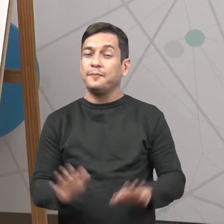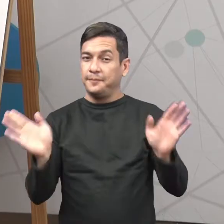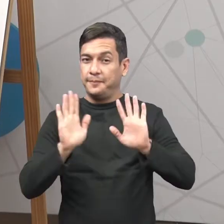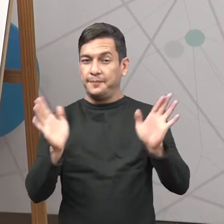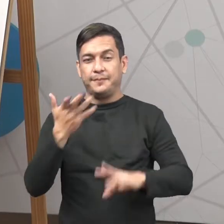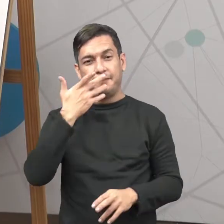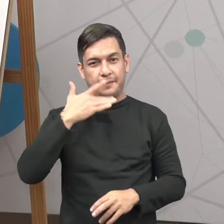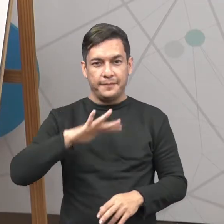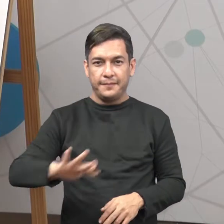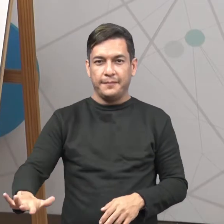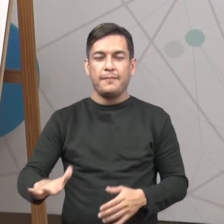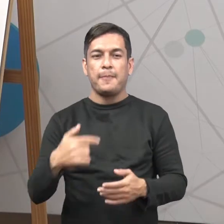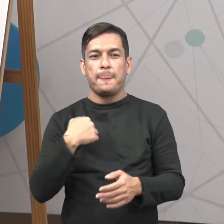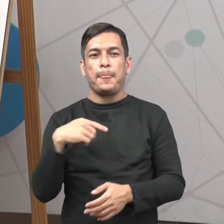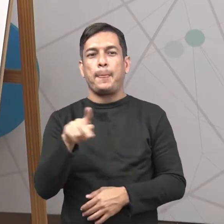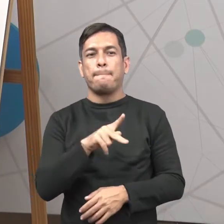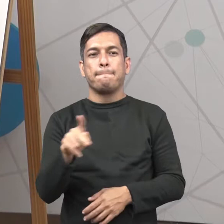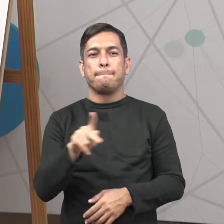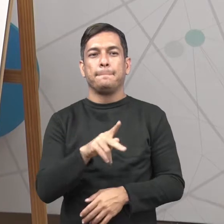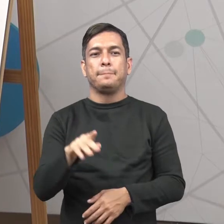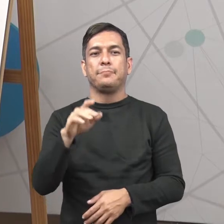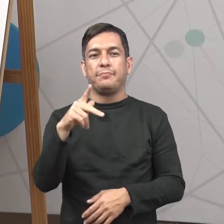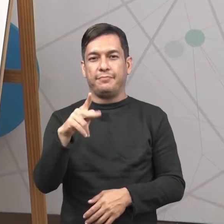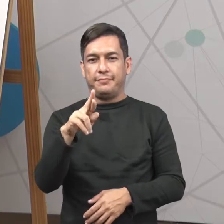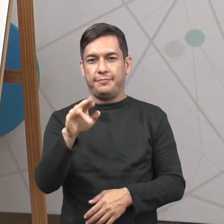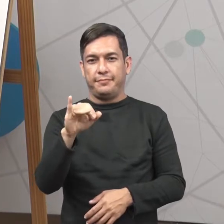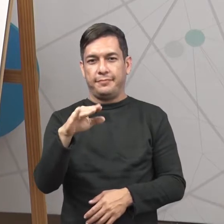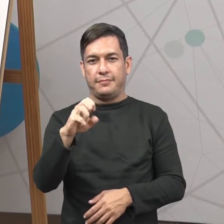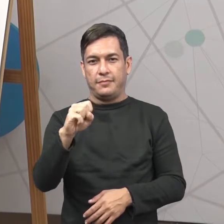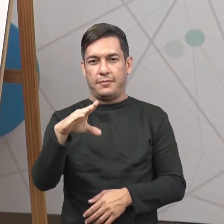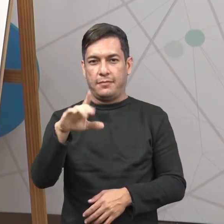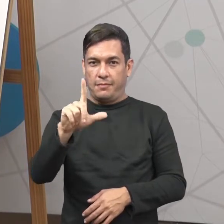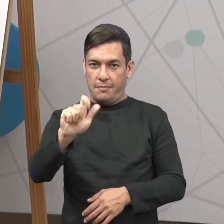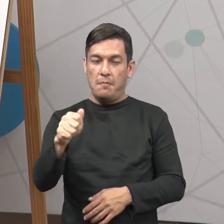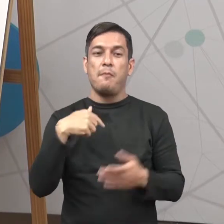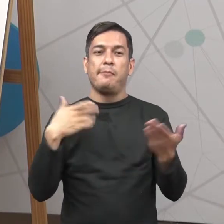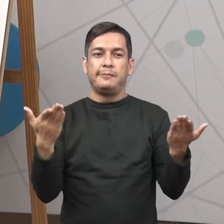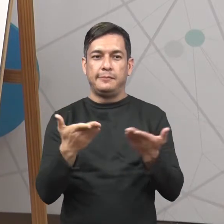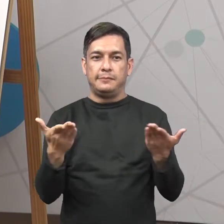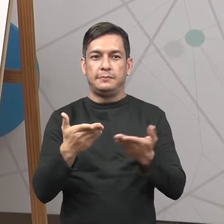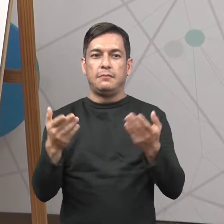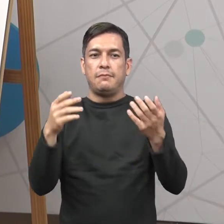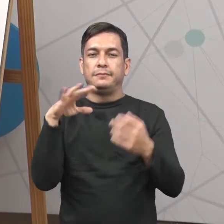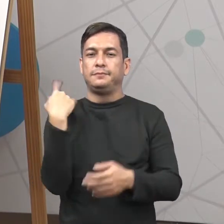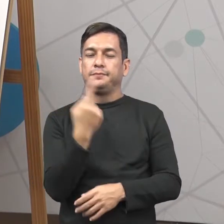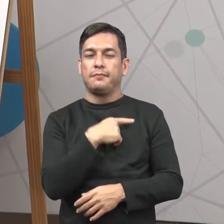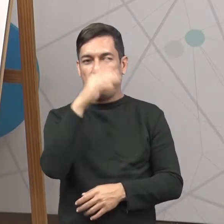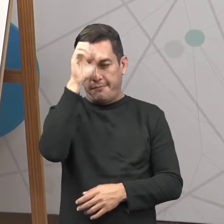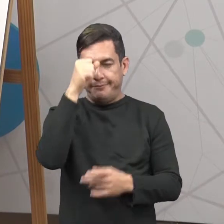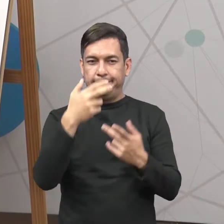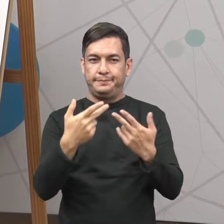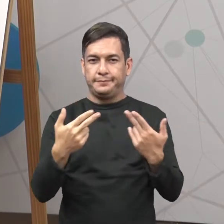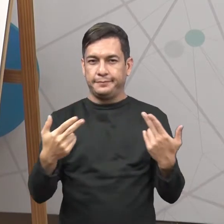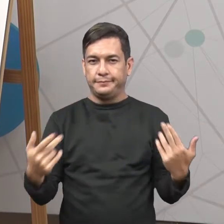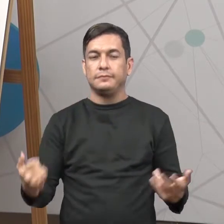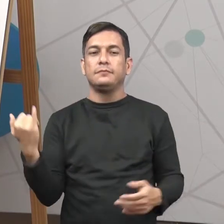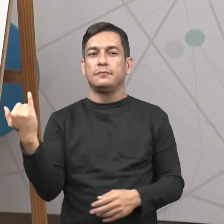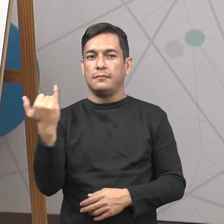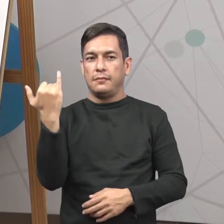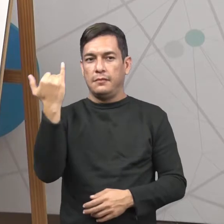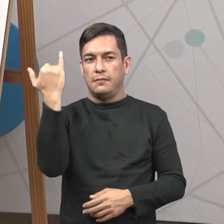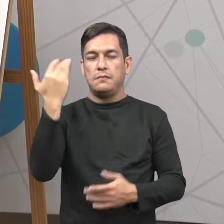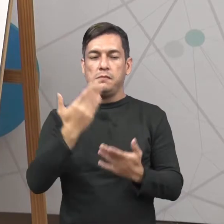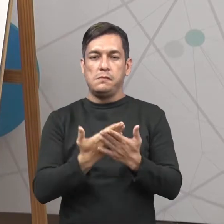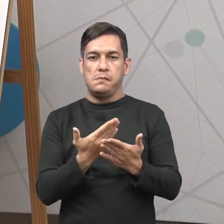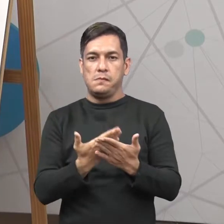Olá, crianças! Eu sou a professora Priscila e hoje iremos aprender muitas coisas importantes